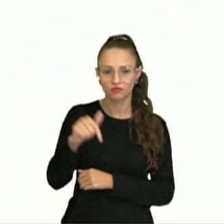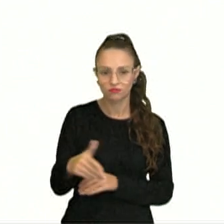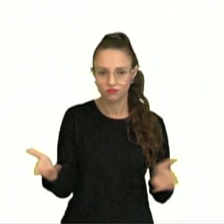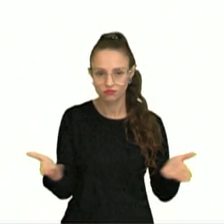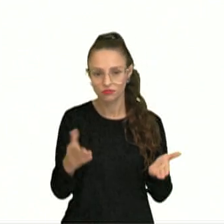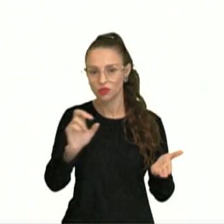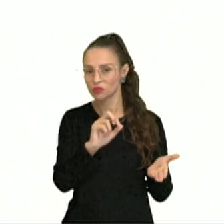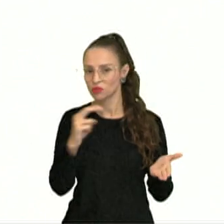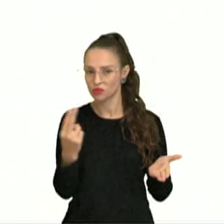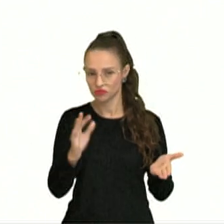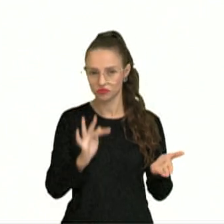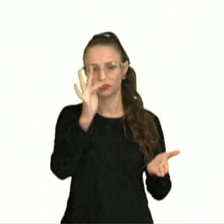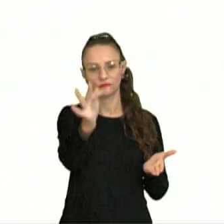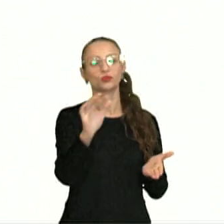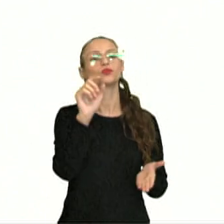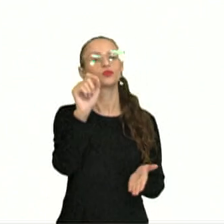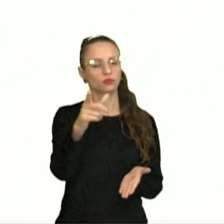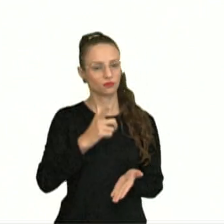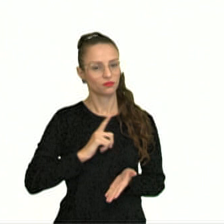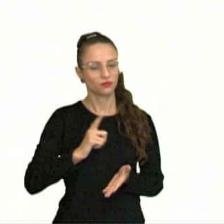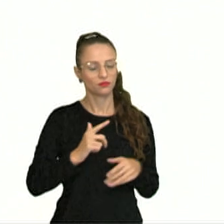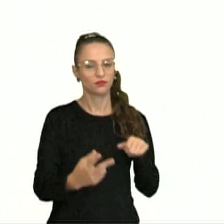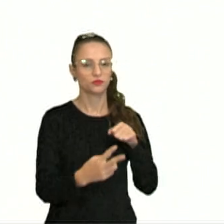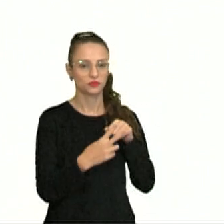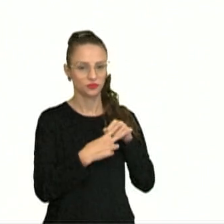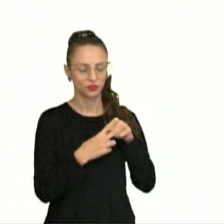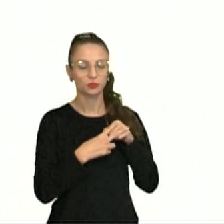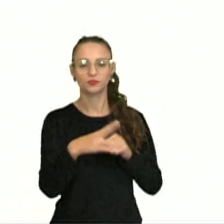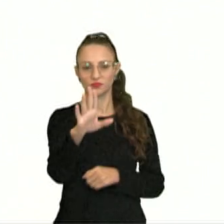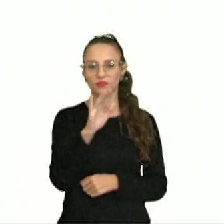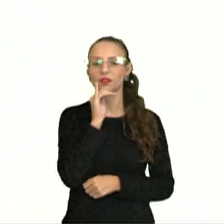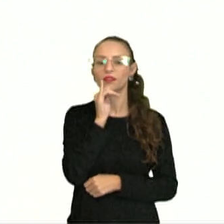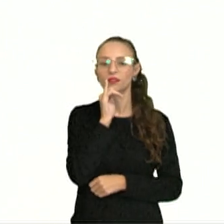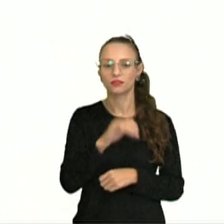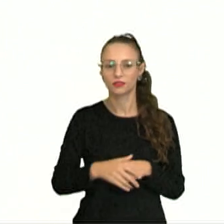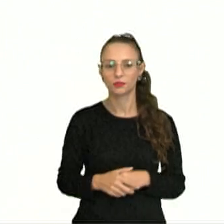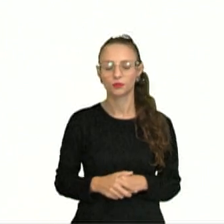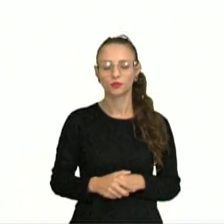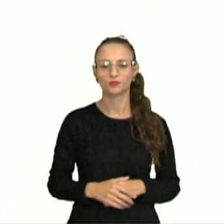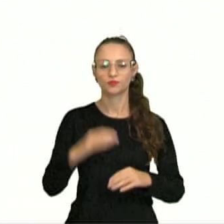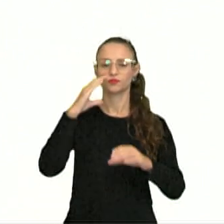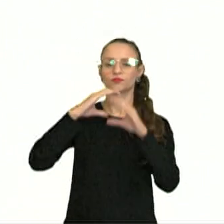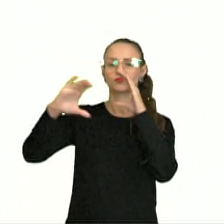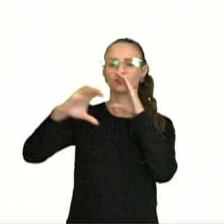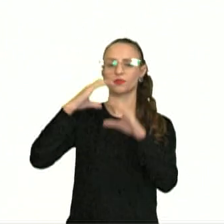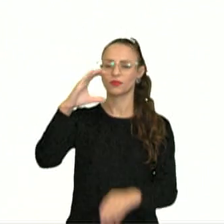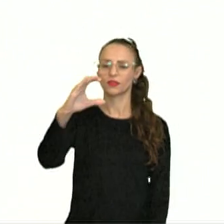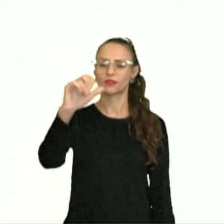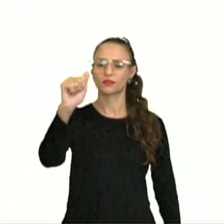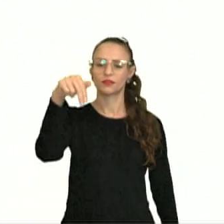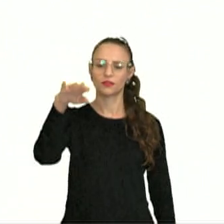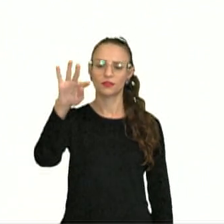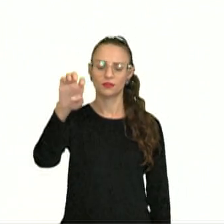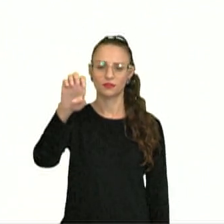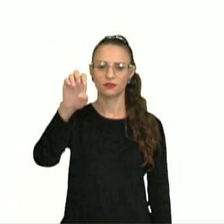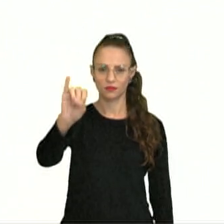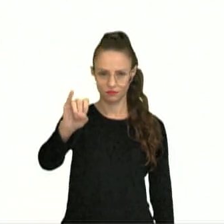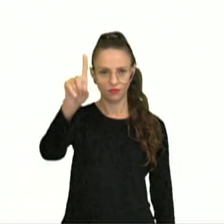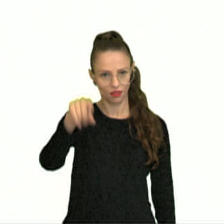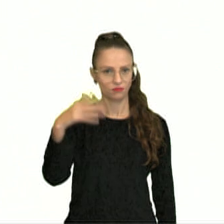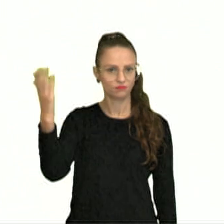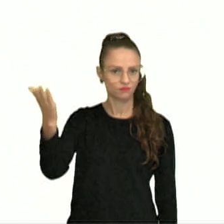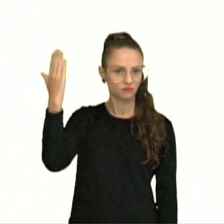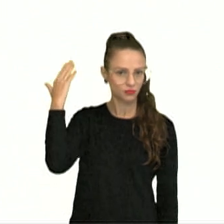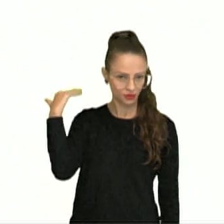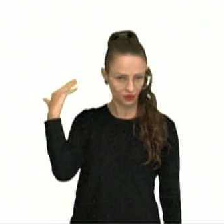futuro, nós vemos ali que tem a presença do verbo. Por exemplo, cantei, né? Cantei é uma ação passada. Né,